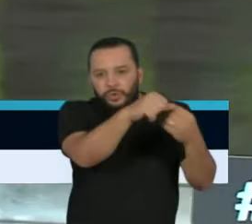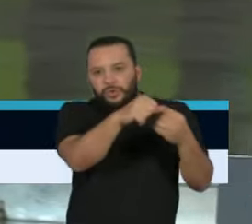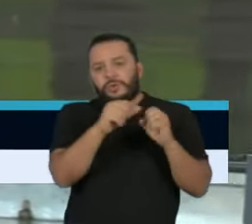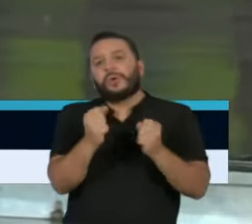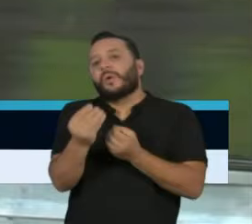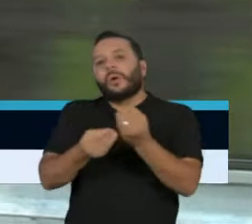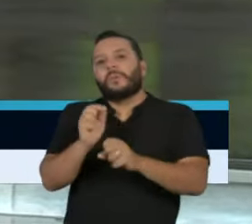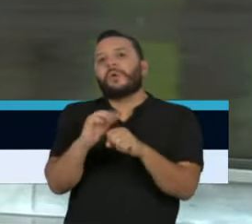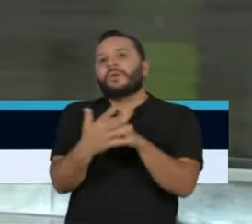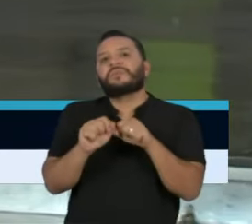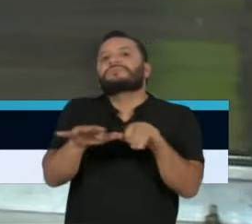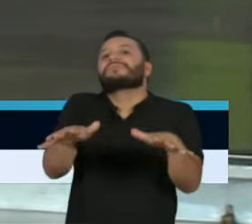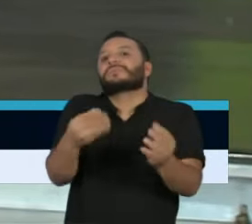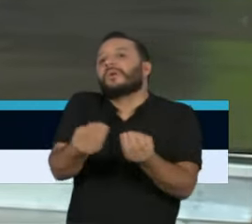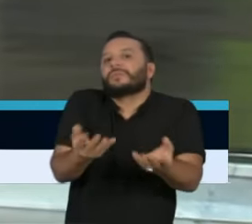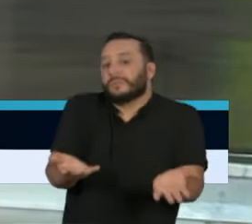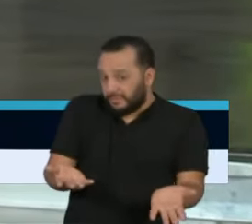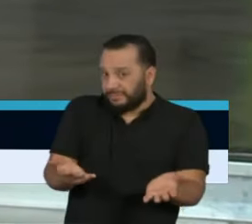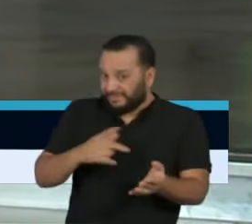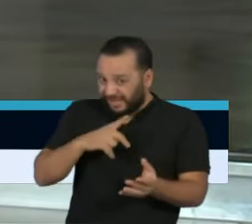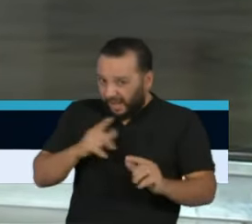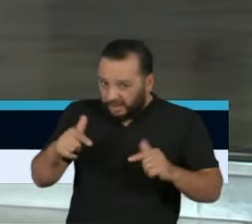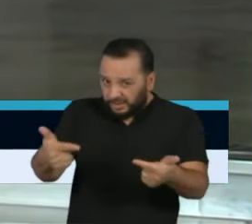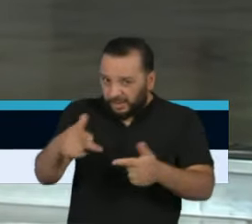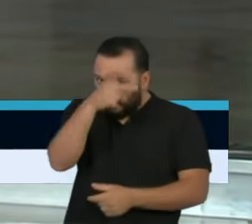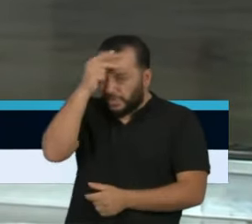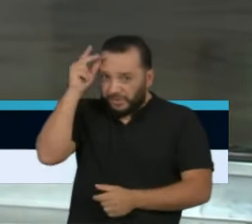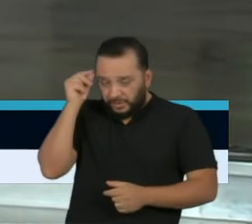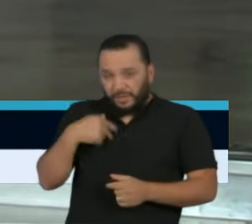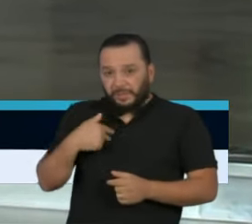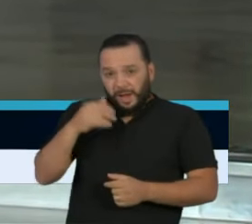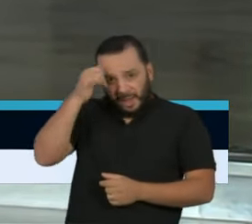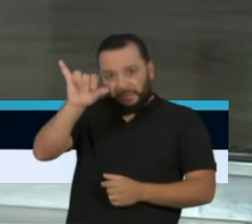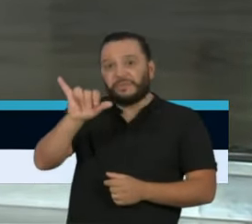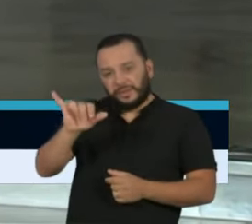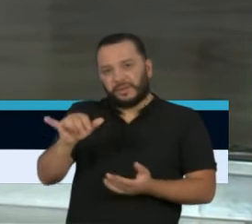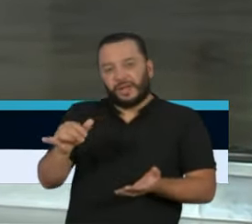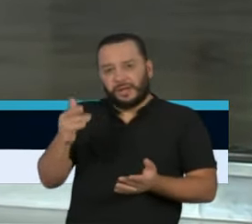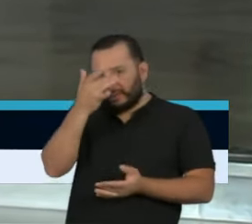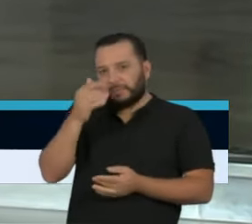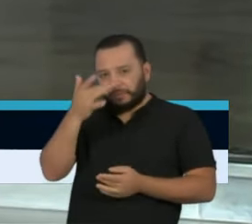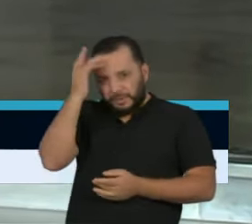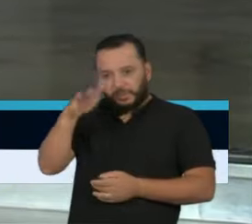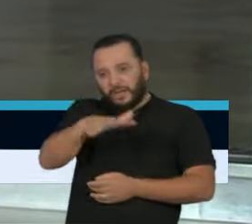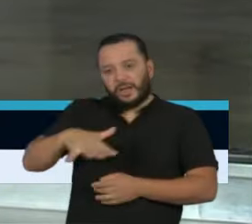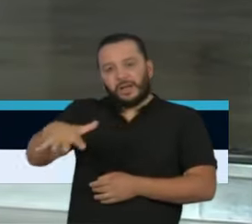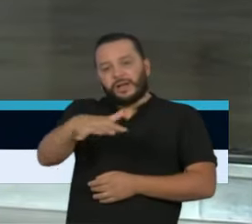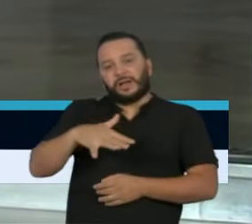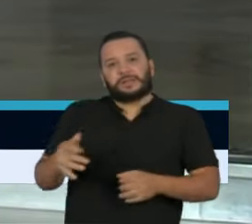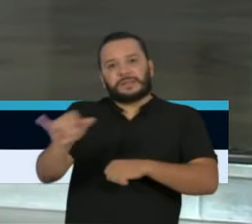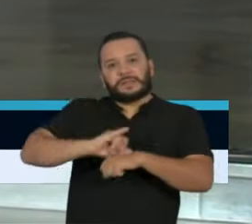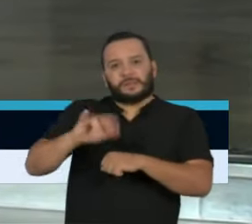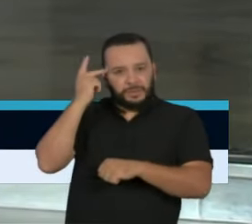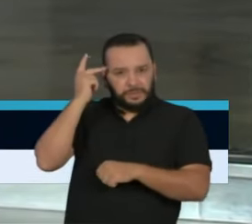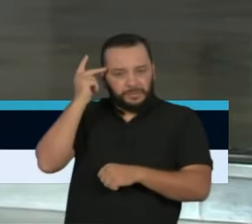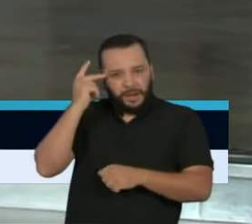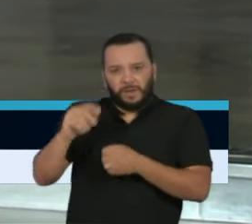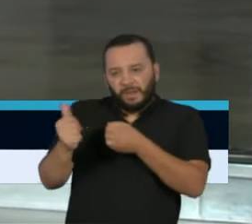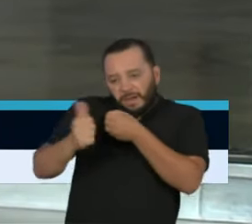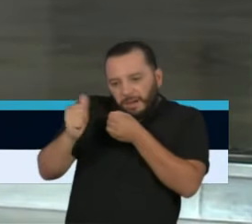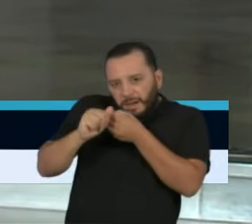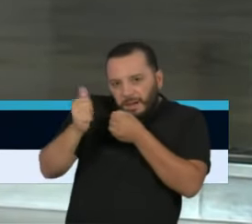saber se tem alguma ação nesse sentido para diminuir o número de pessoas ali. Obrigada. Uma ação que